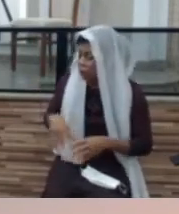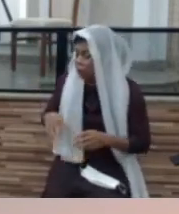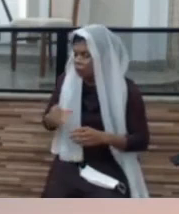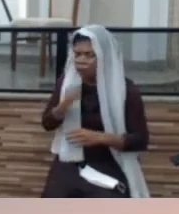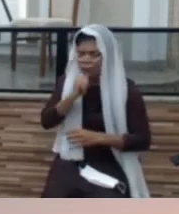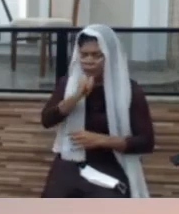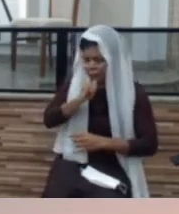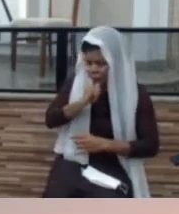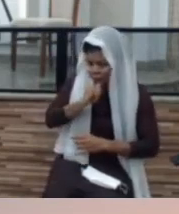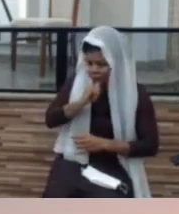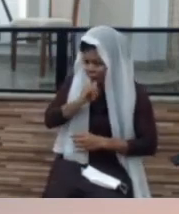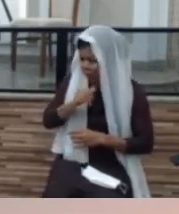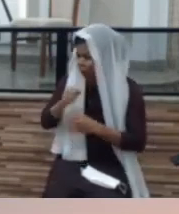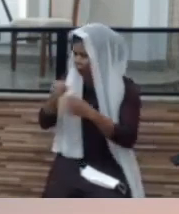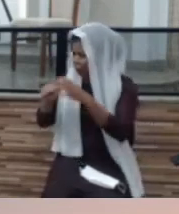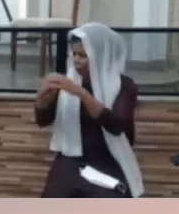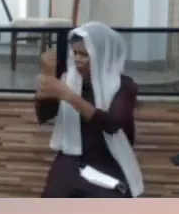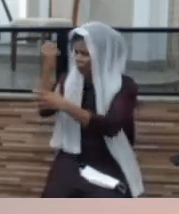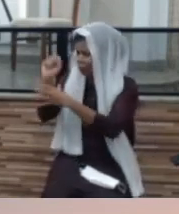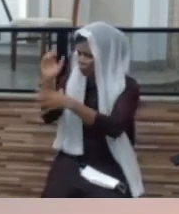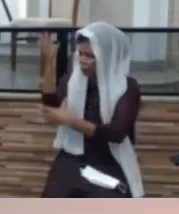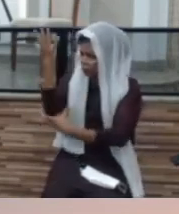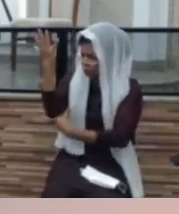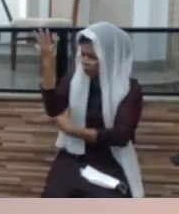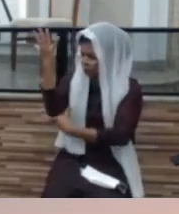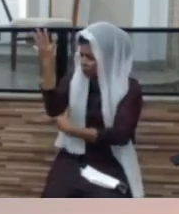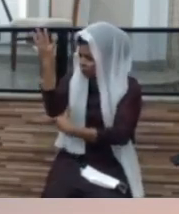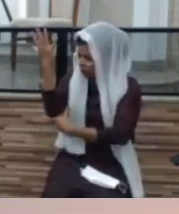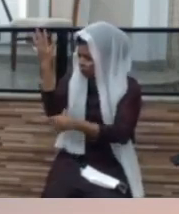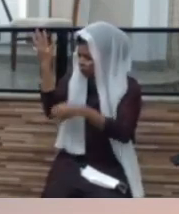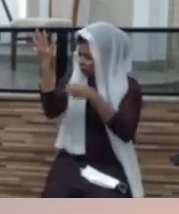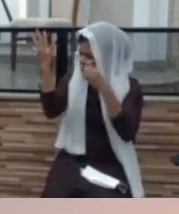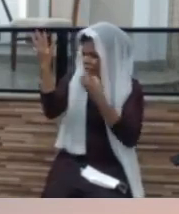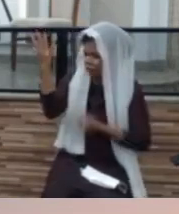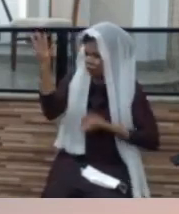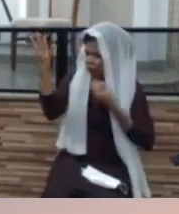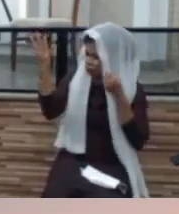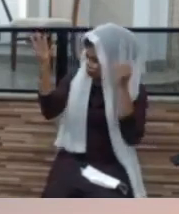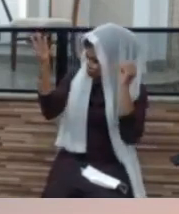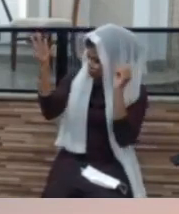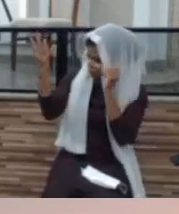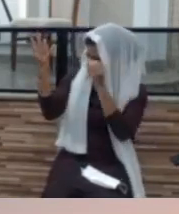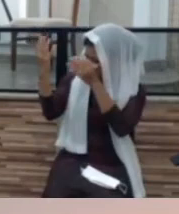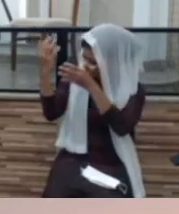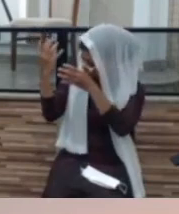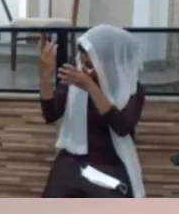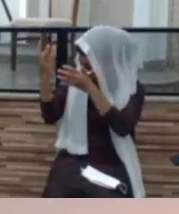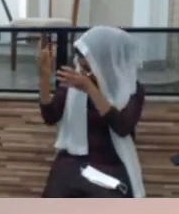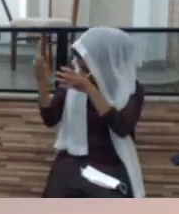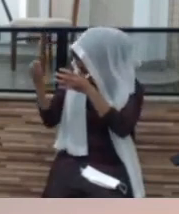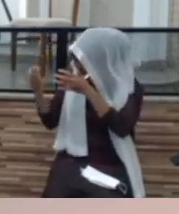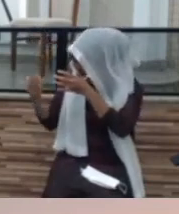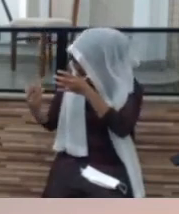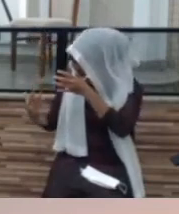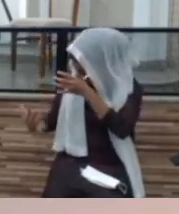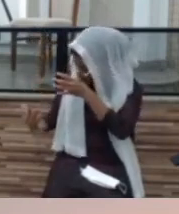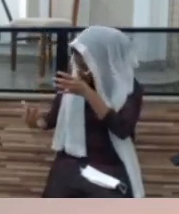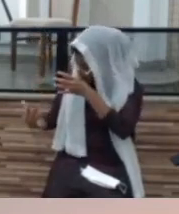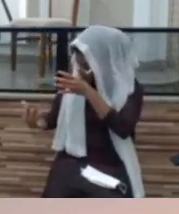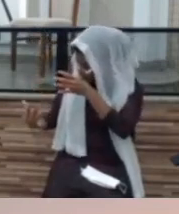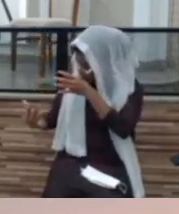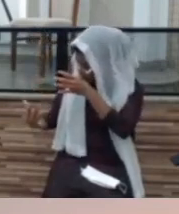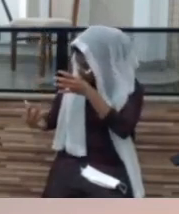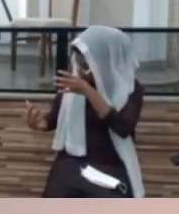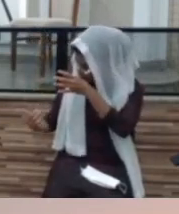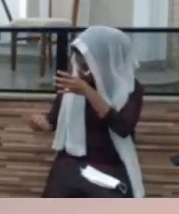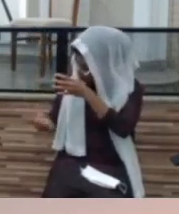crescer de novo ela, mesmo depois de queimada. Tem um ditado em Israel que eles dizem assim: ninguém pode matar uma oliveira.